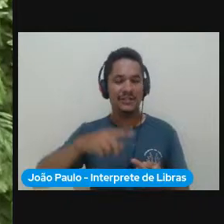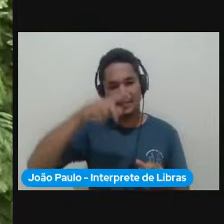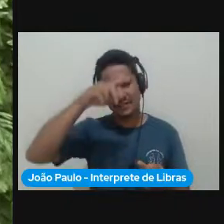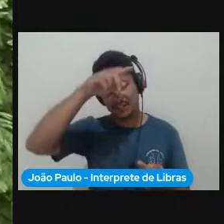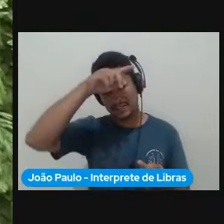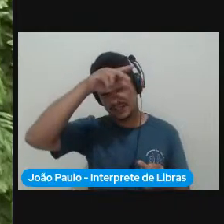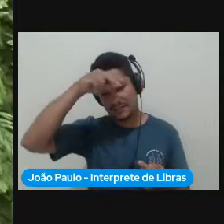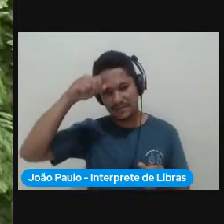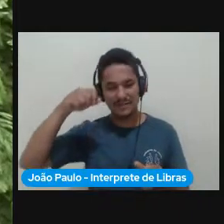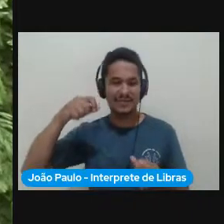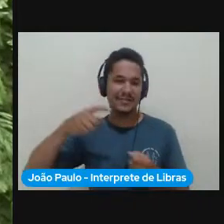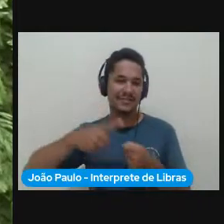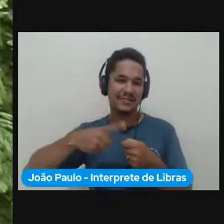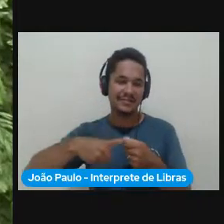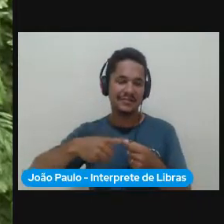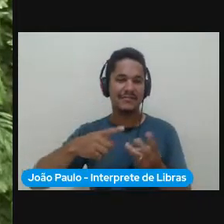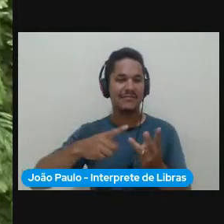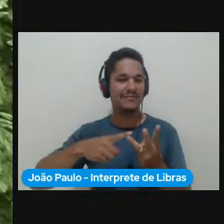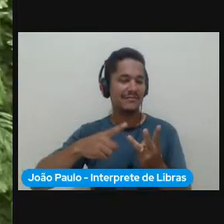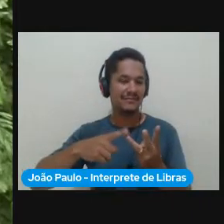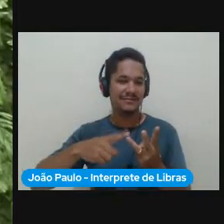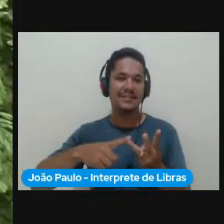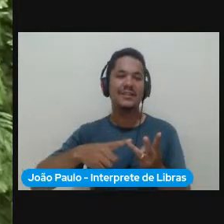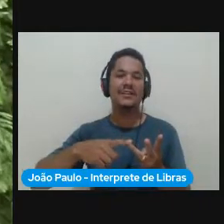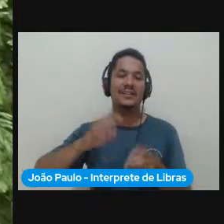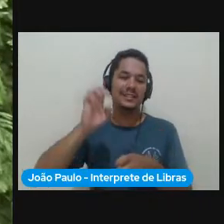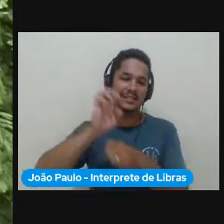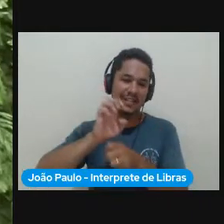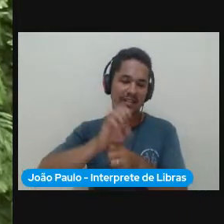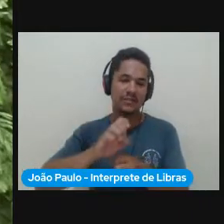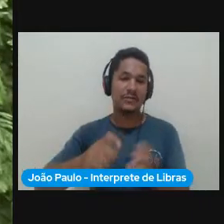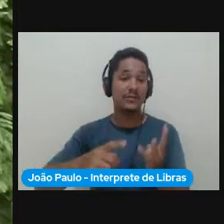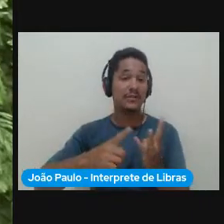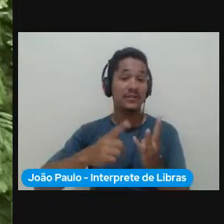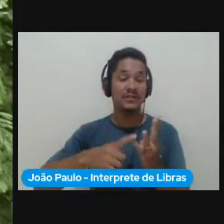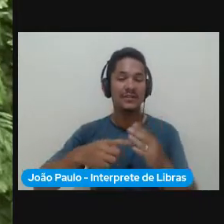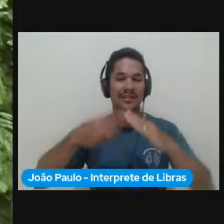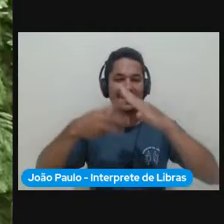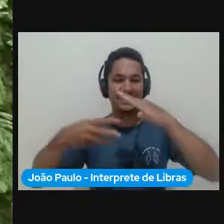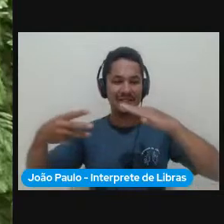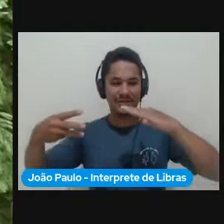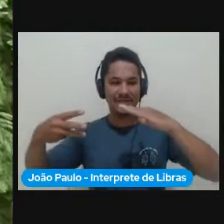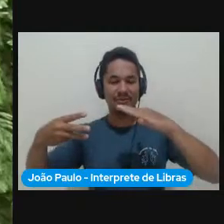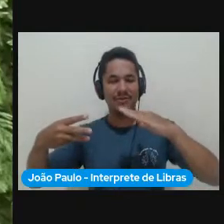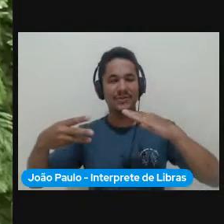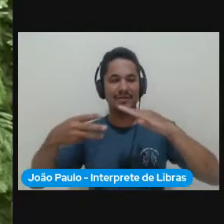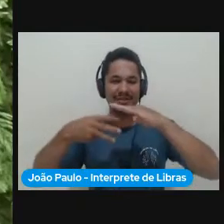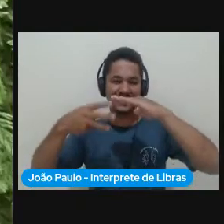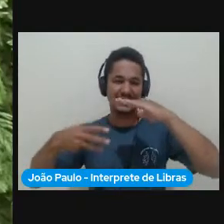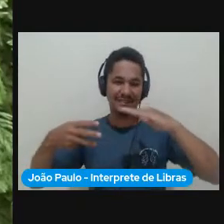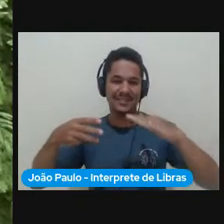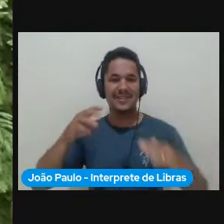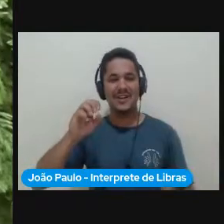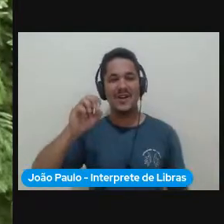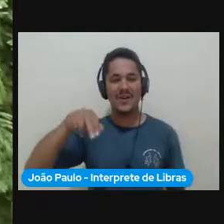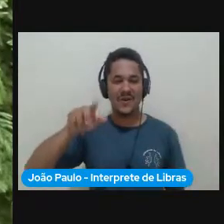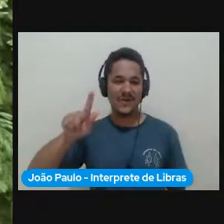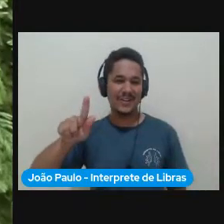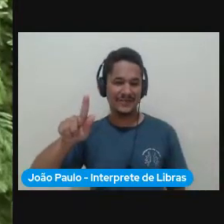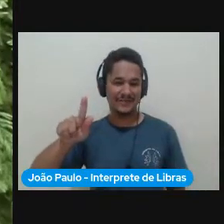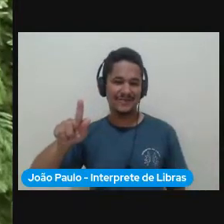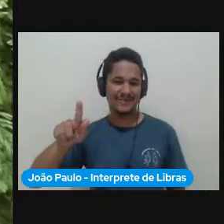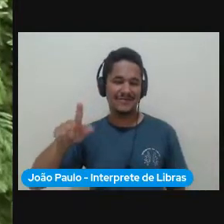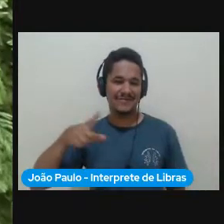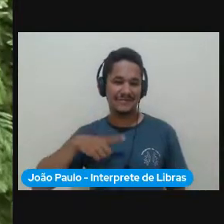têm apoio do terceiro setor esse que eu faço parte através da ONG, que entendeu que a gente que vem do COR, que vem